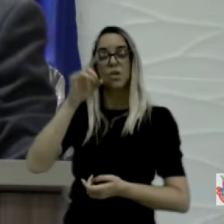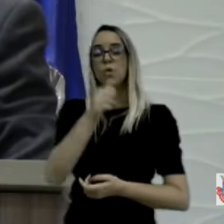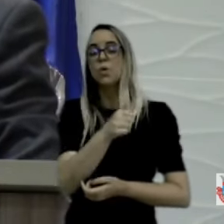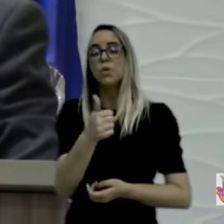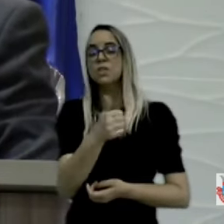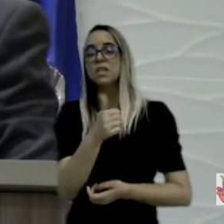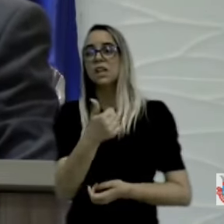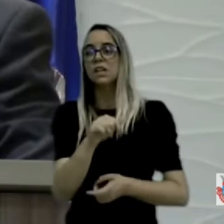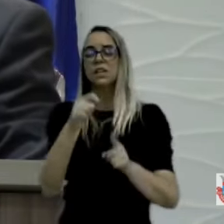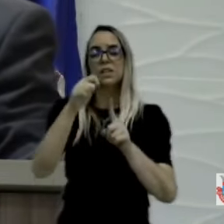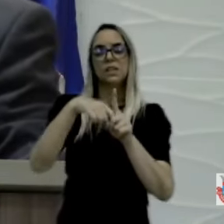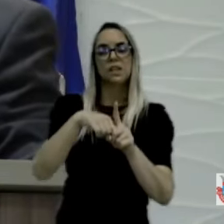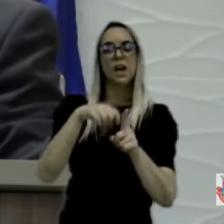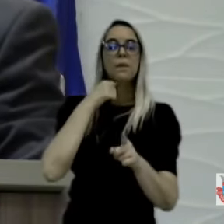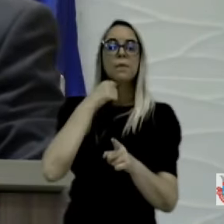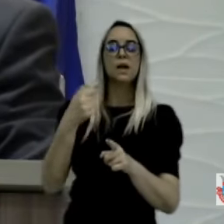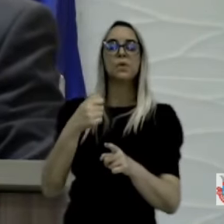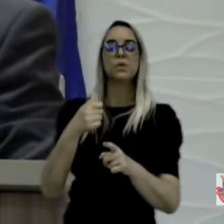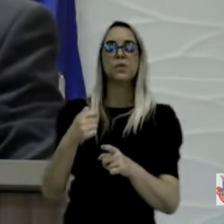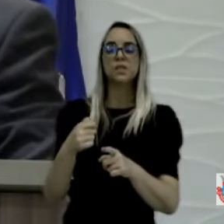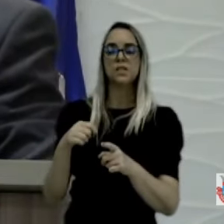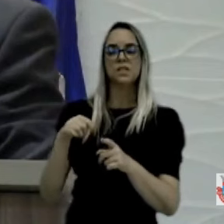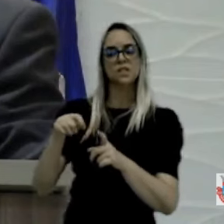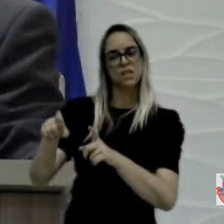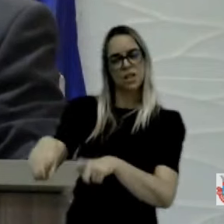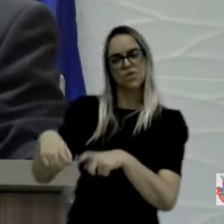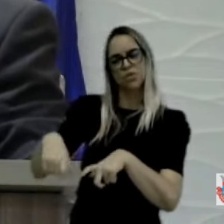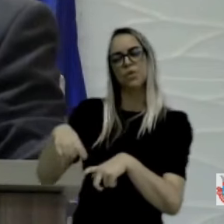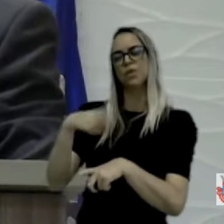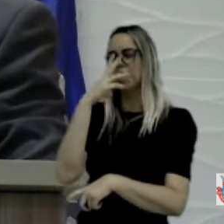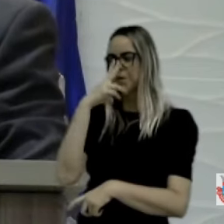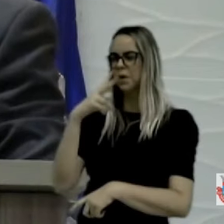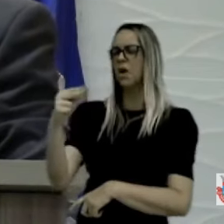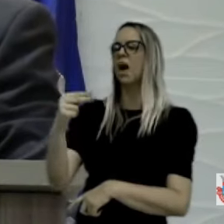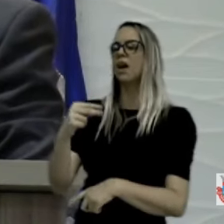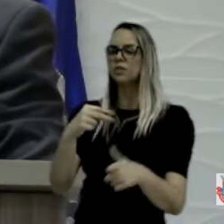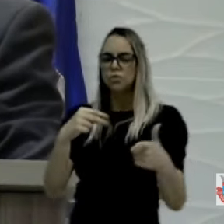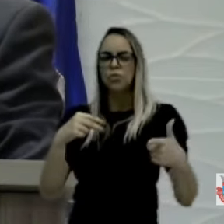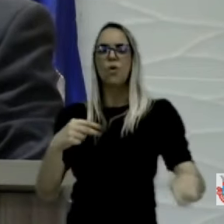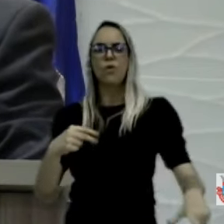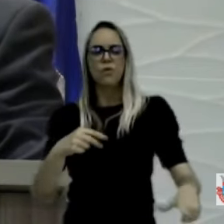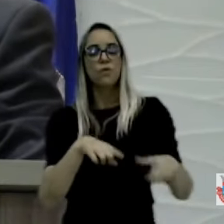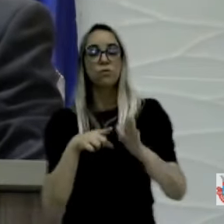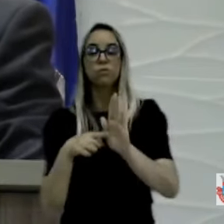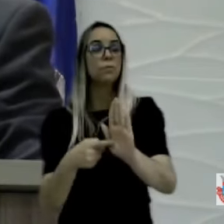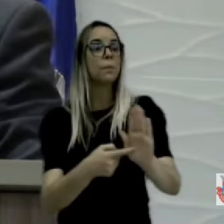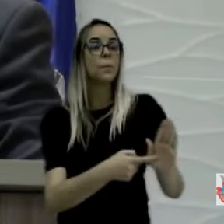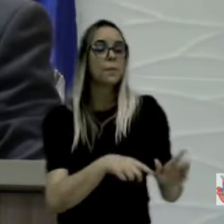Mas hoje, dia 11 de abril, no comando A, mostrando ao povo, mais uma vez, vamos continuar.